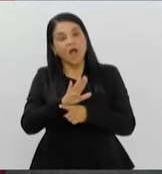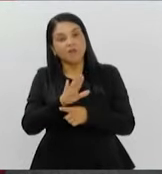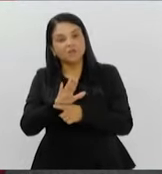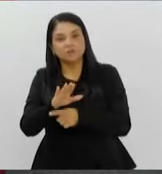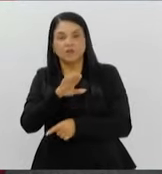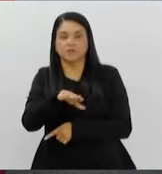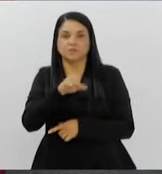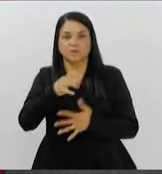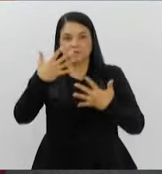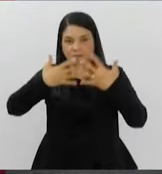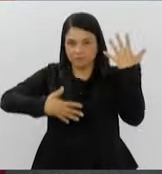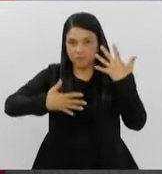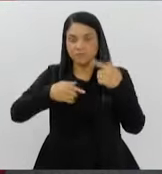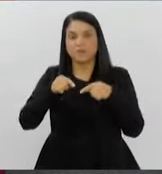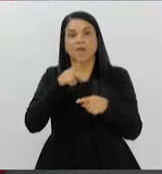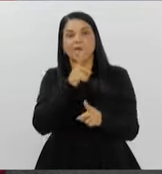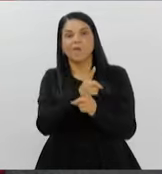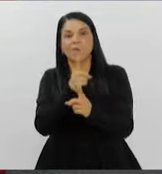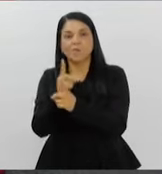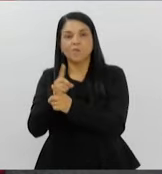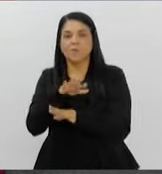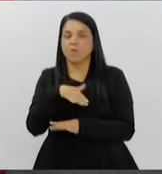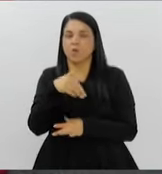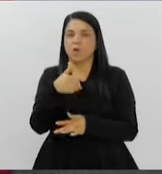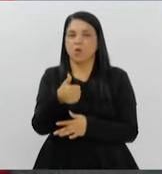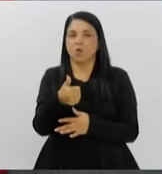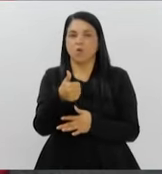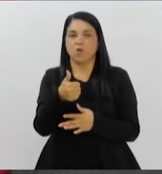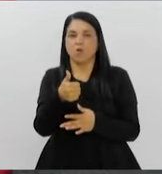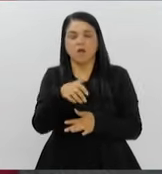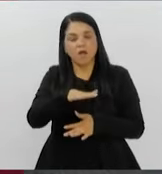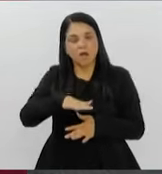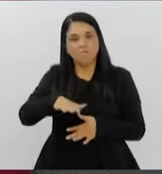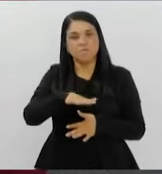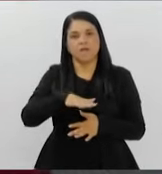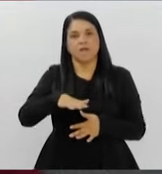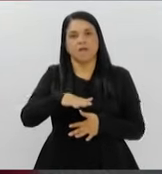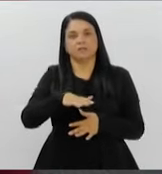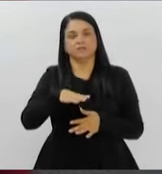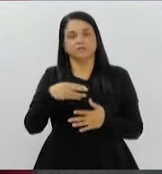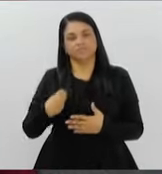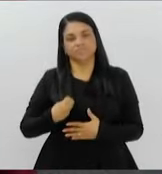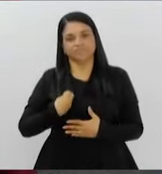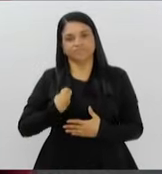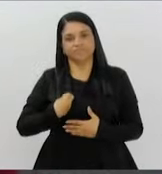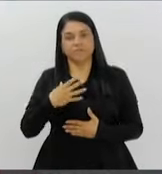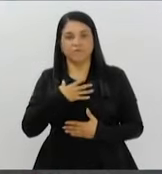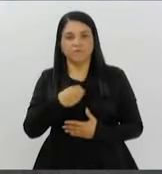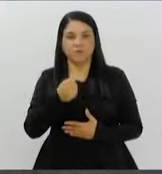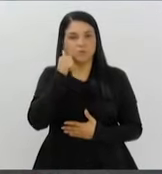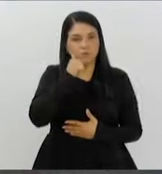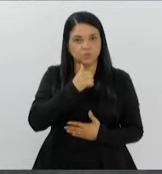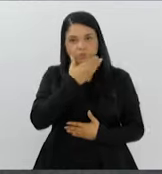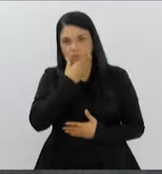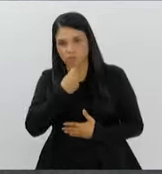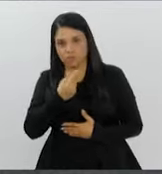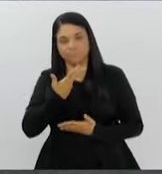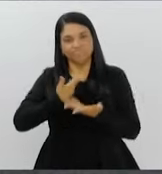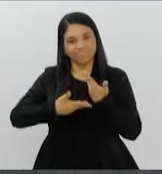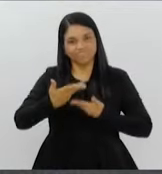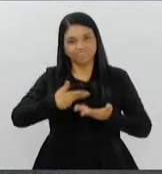mães atípicas a encontrarem os melhores e mais inclusivos ambientes para o convívio com seus filhos e suas filhas. Então,